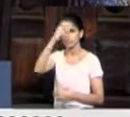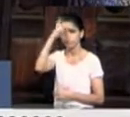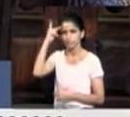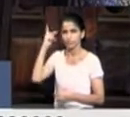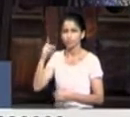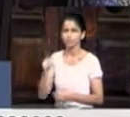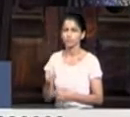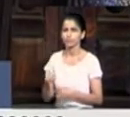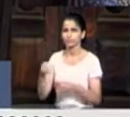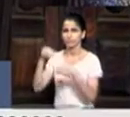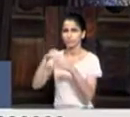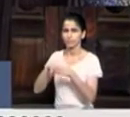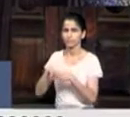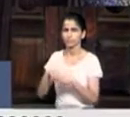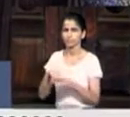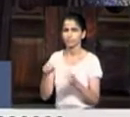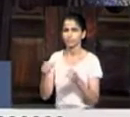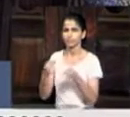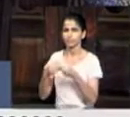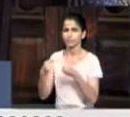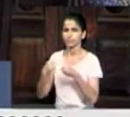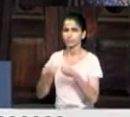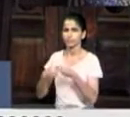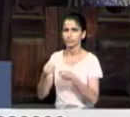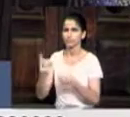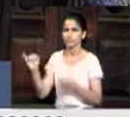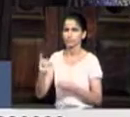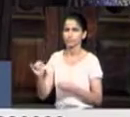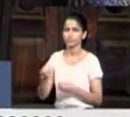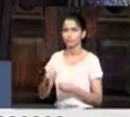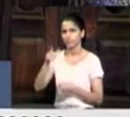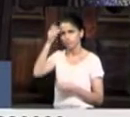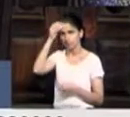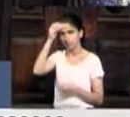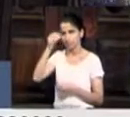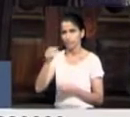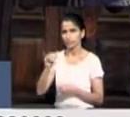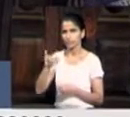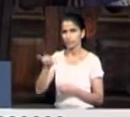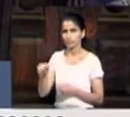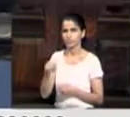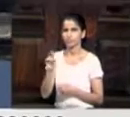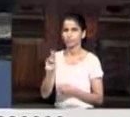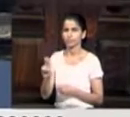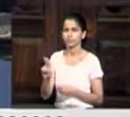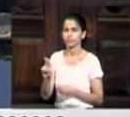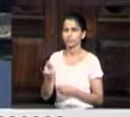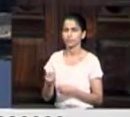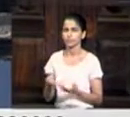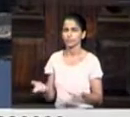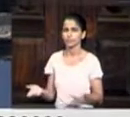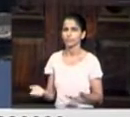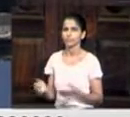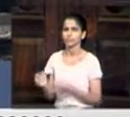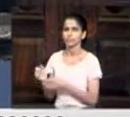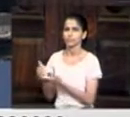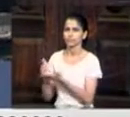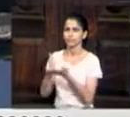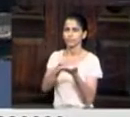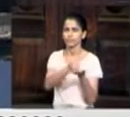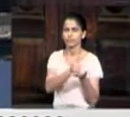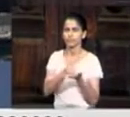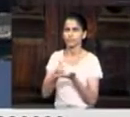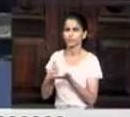prefeito eleito de Itaboraí, deputada Tia Ju, que faz esse auxílio luxuoso